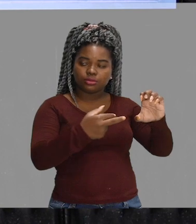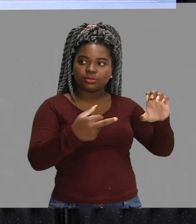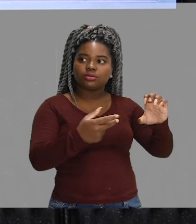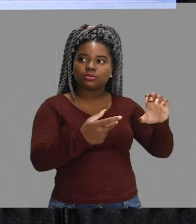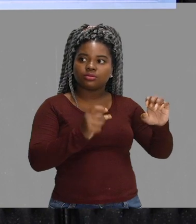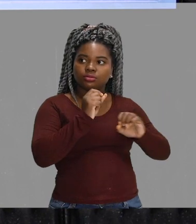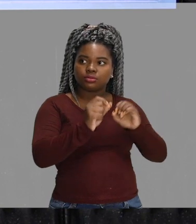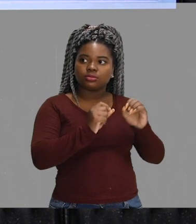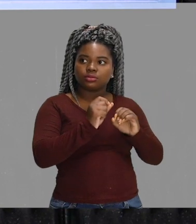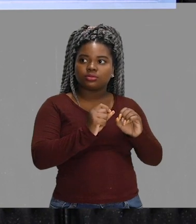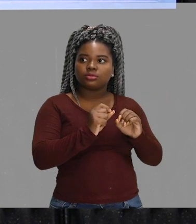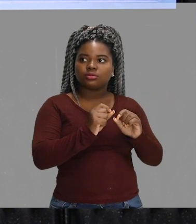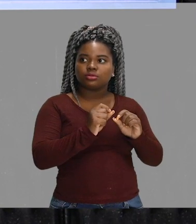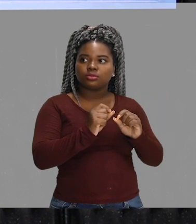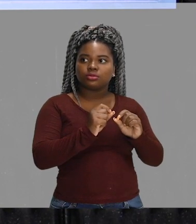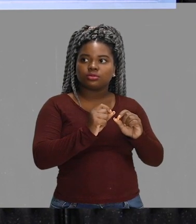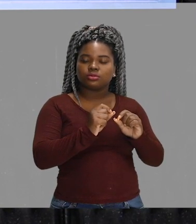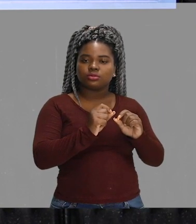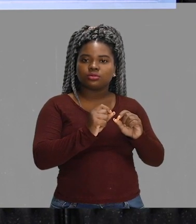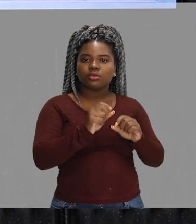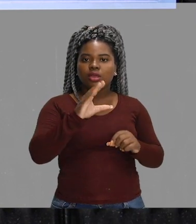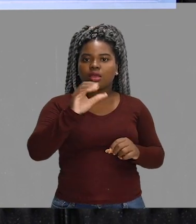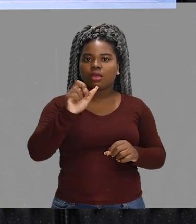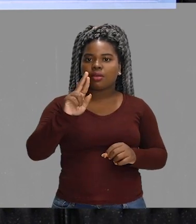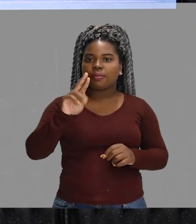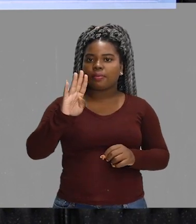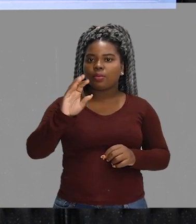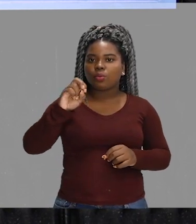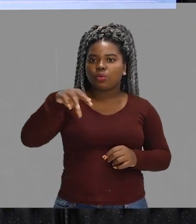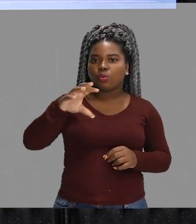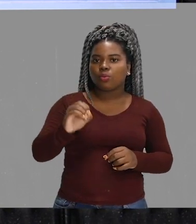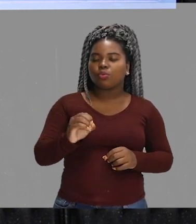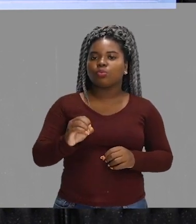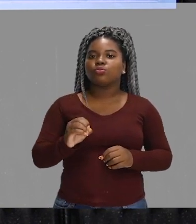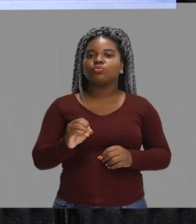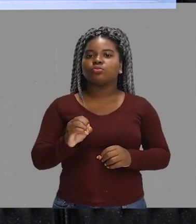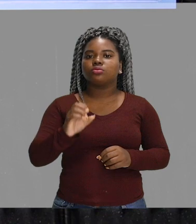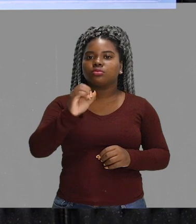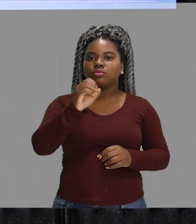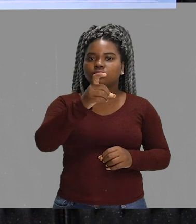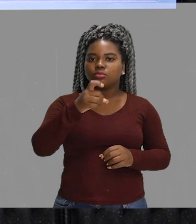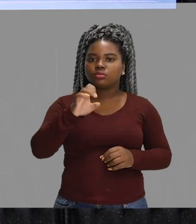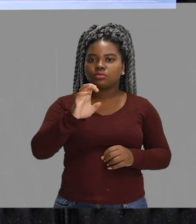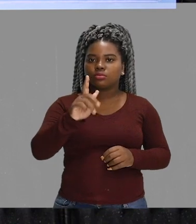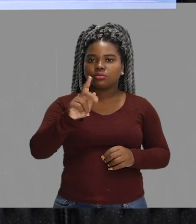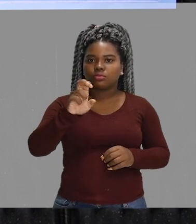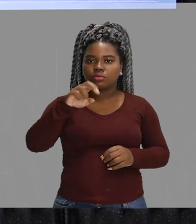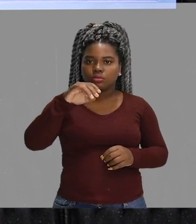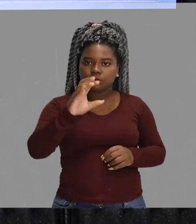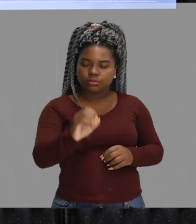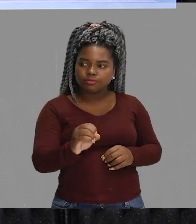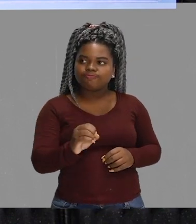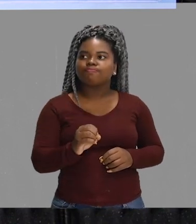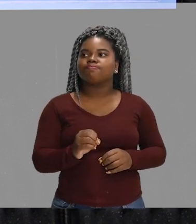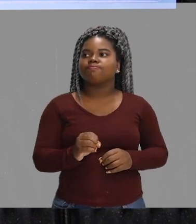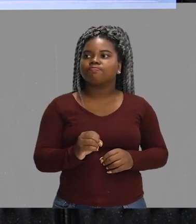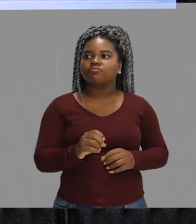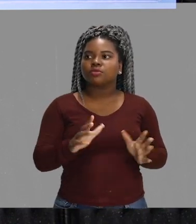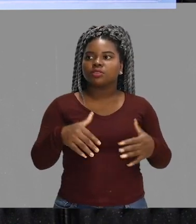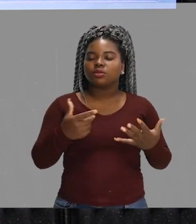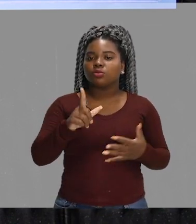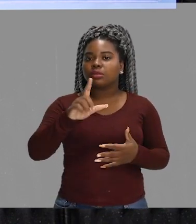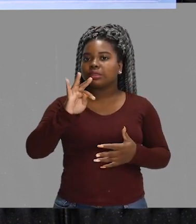elétrons. O P, até 6. Então, eu posso ter P1, P2, P3, P6. O subnível D, ele